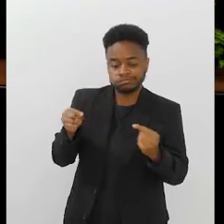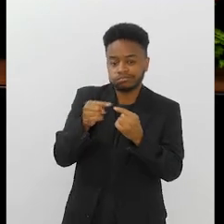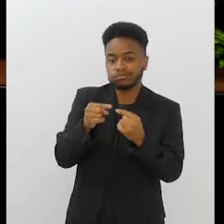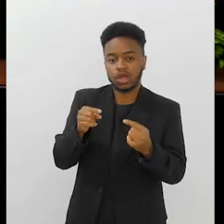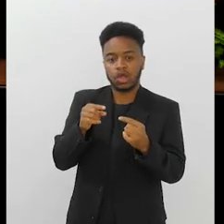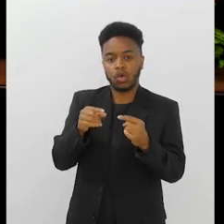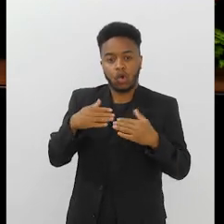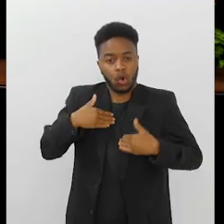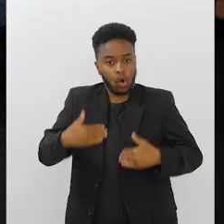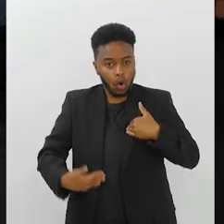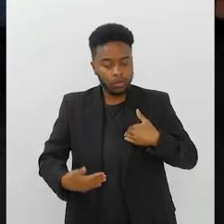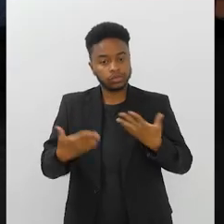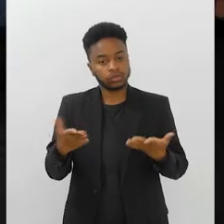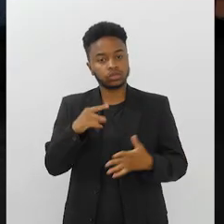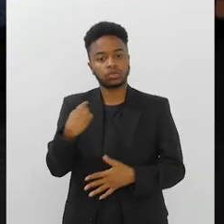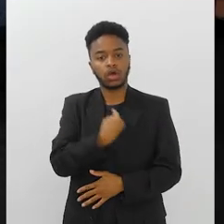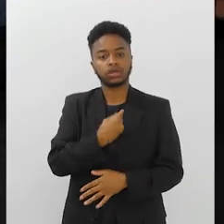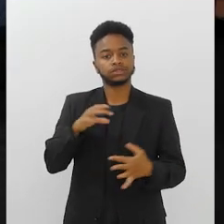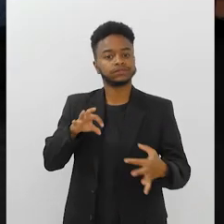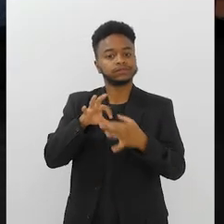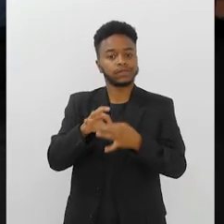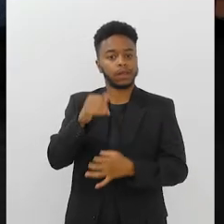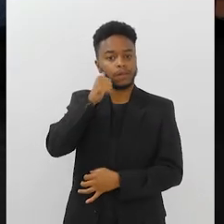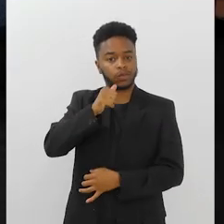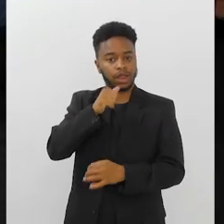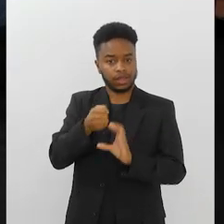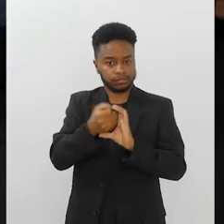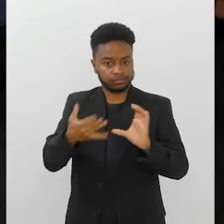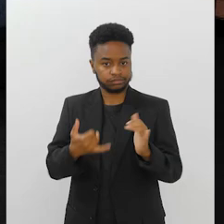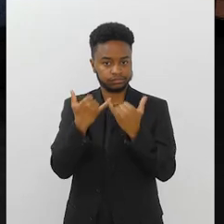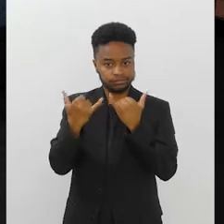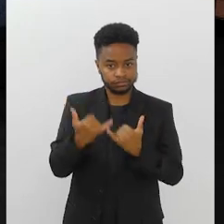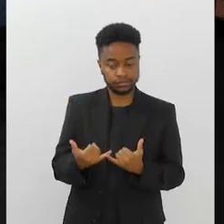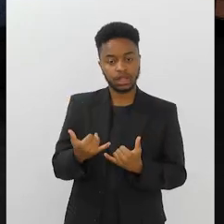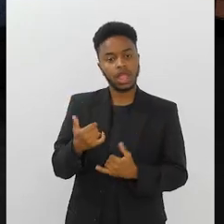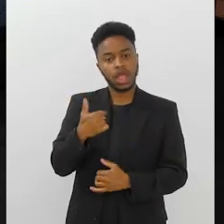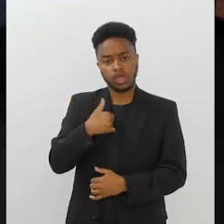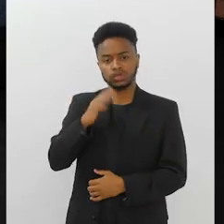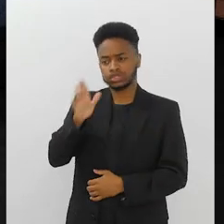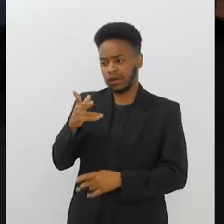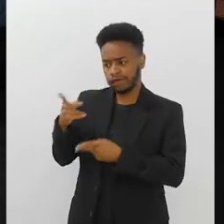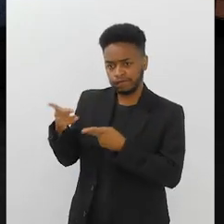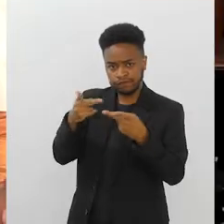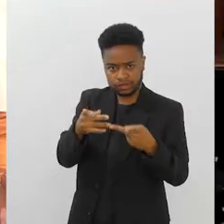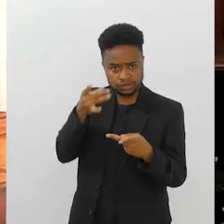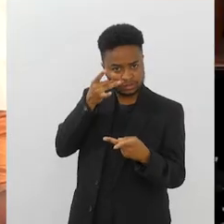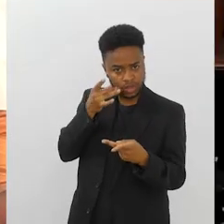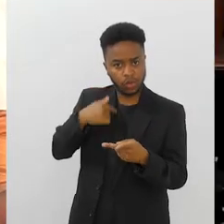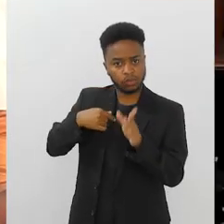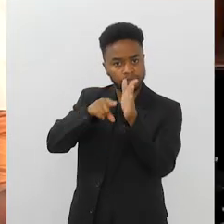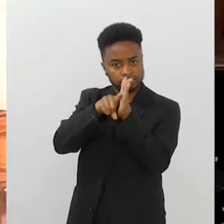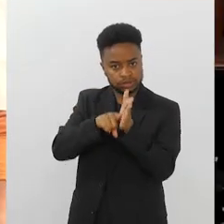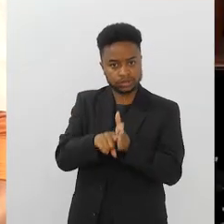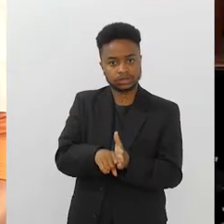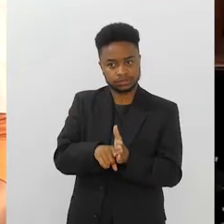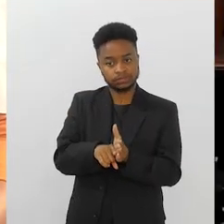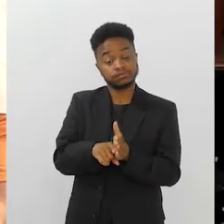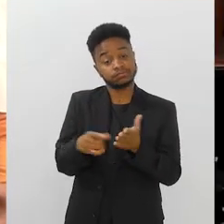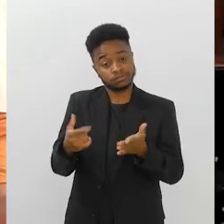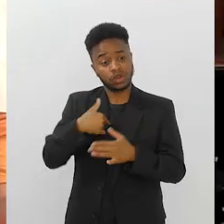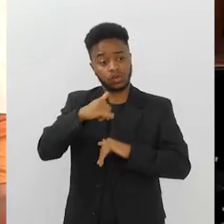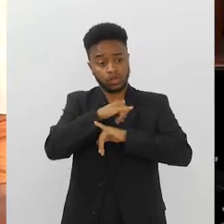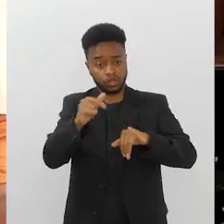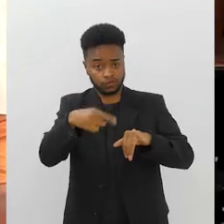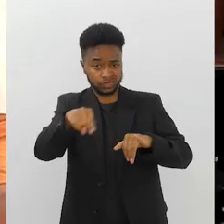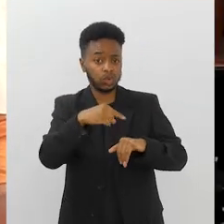a mulher bem então eu poderia dizer eu tive até lá pessoalmente já fazendo uma pesquisa e